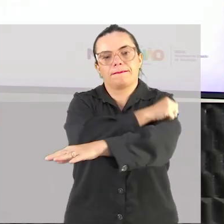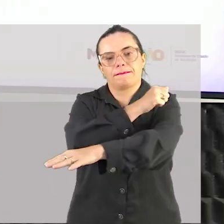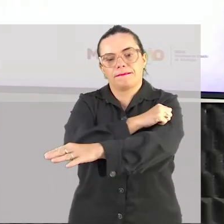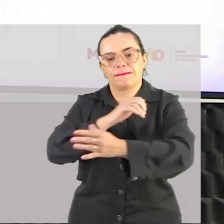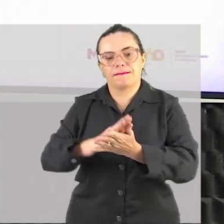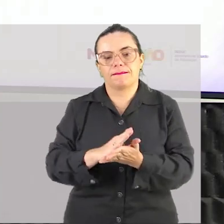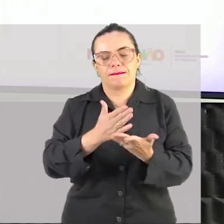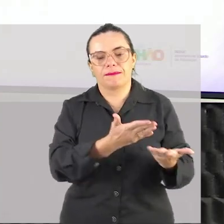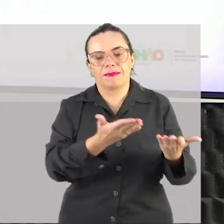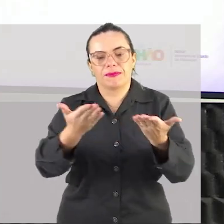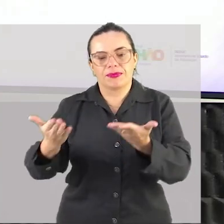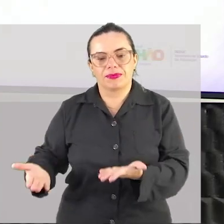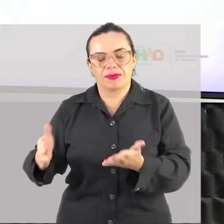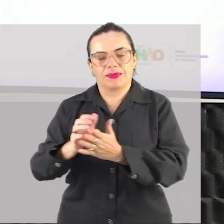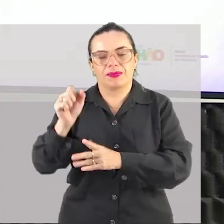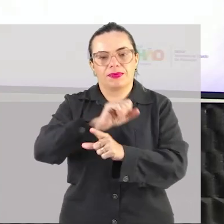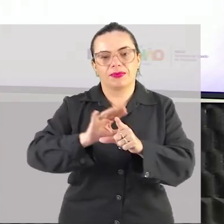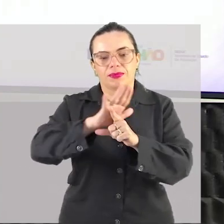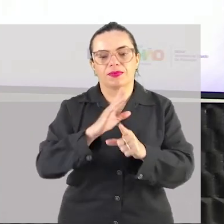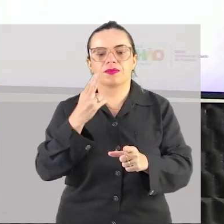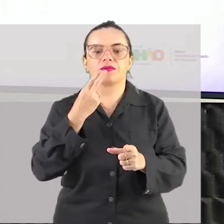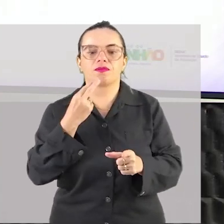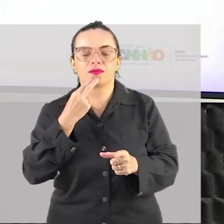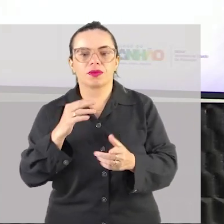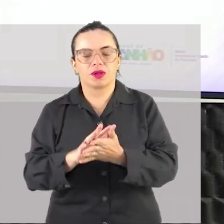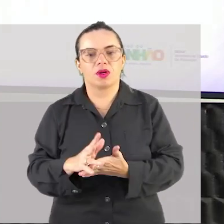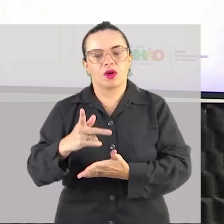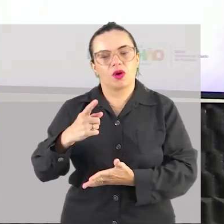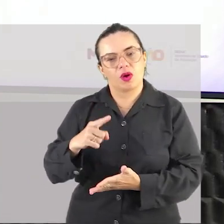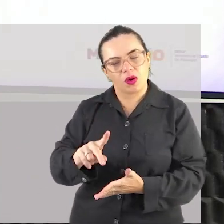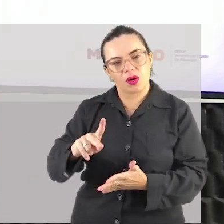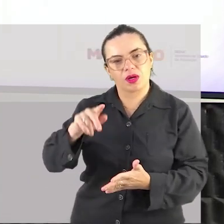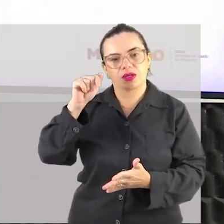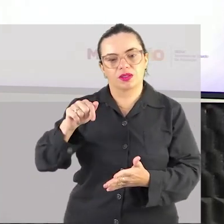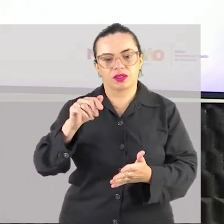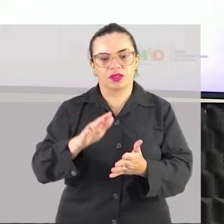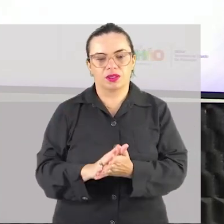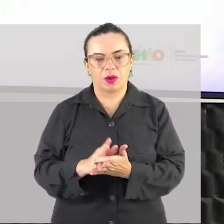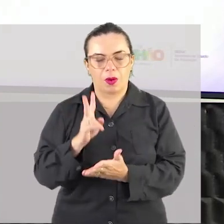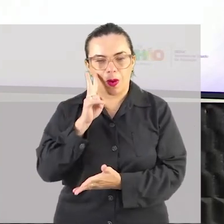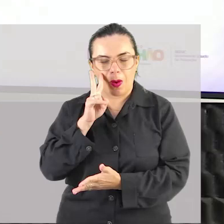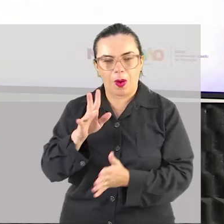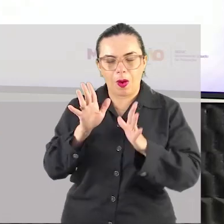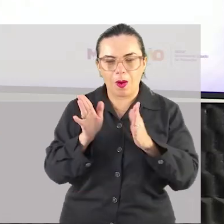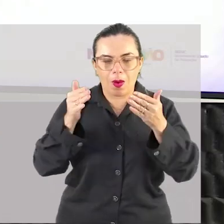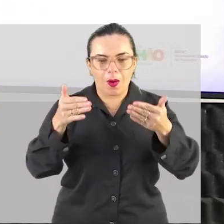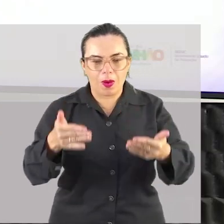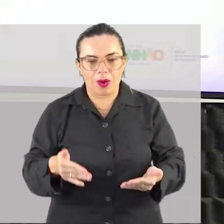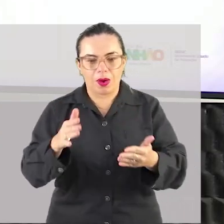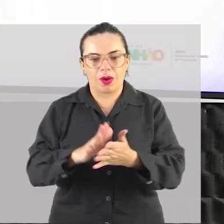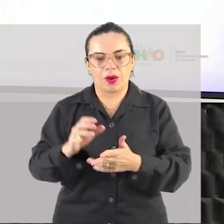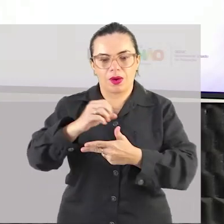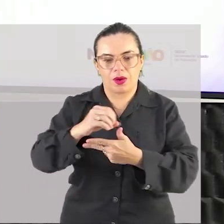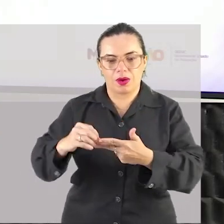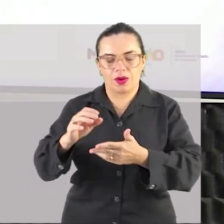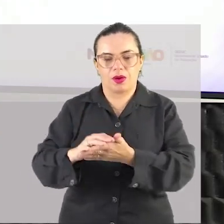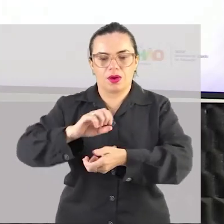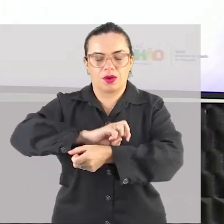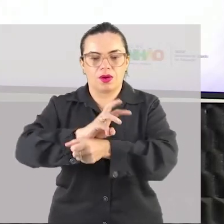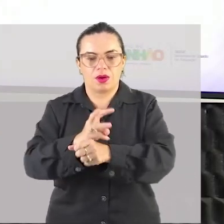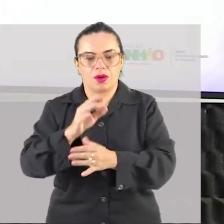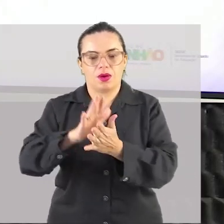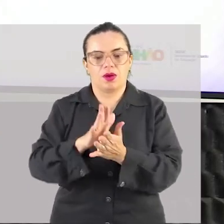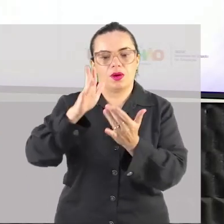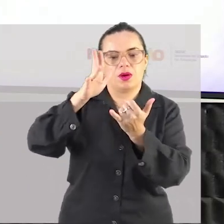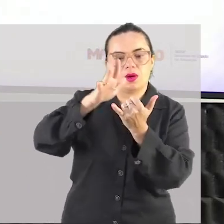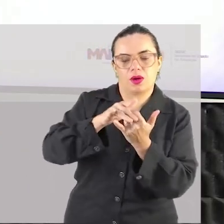pessoal, bem-vindo à nossa plataforma Gonçalves Dias, seu canal de olho no Enem, de olho na UEMA, aqui no YouTube. Se